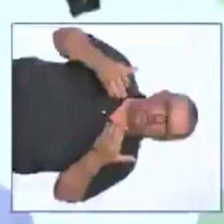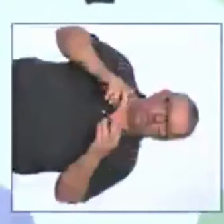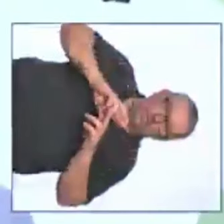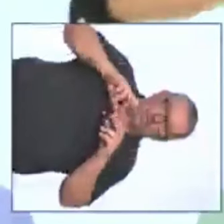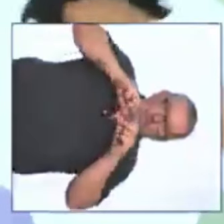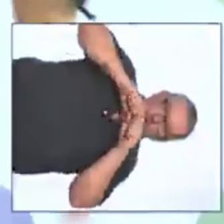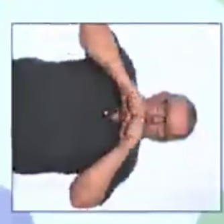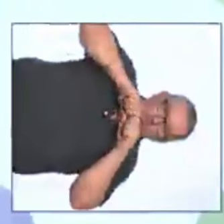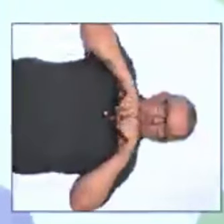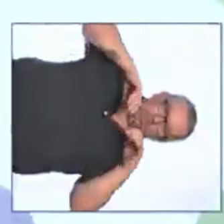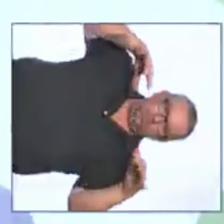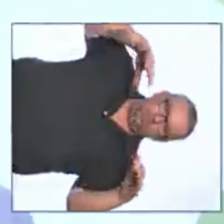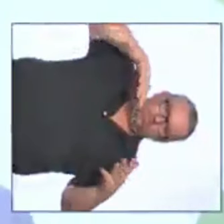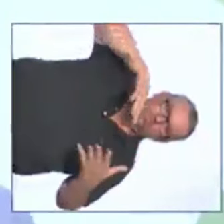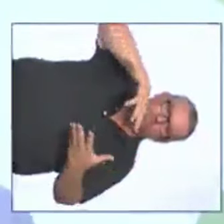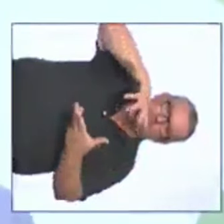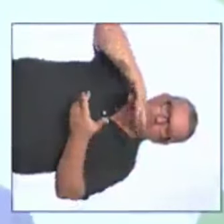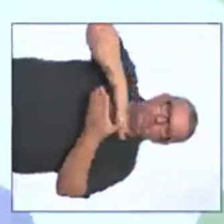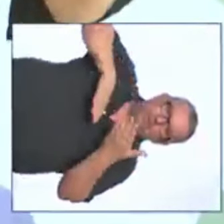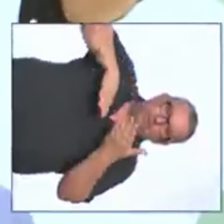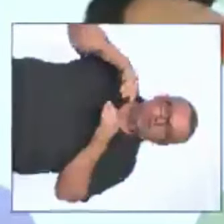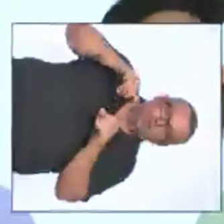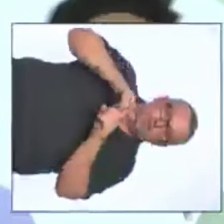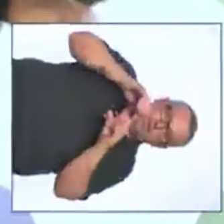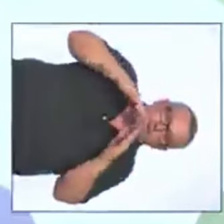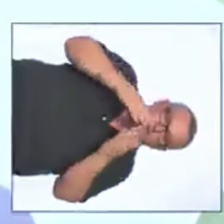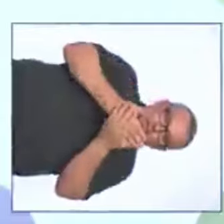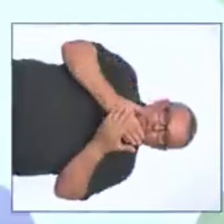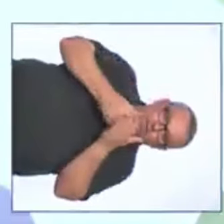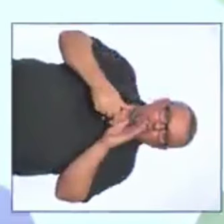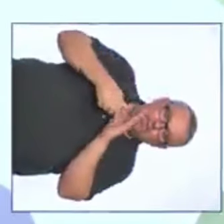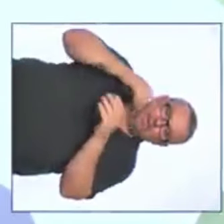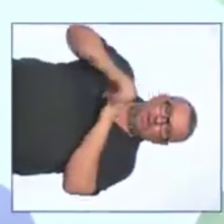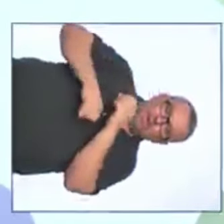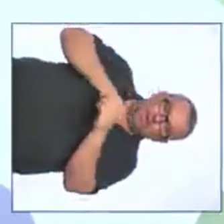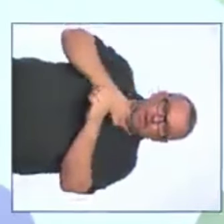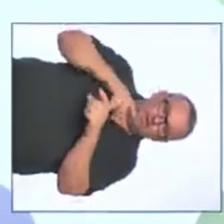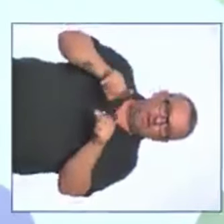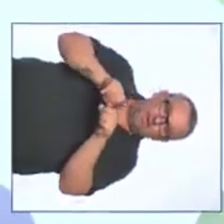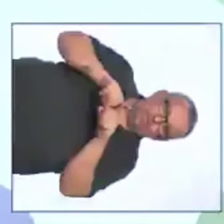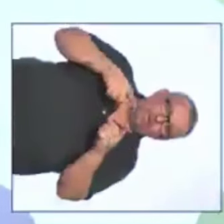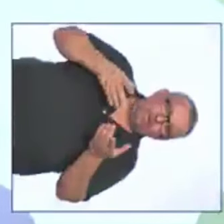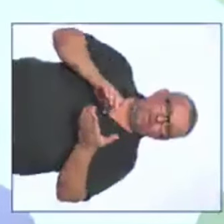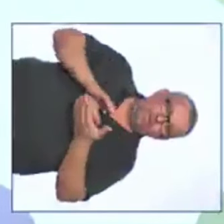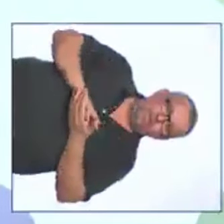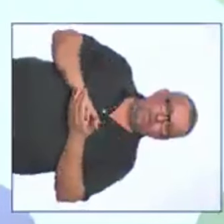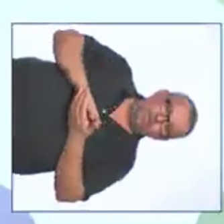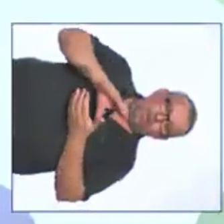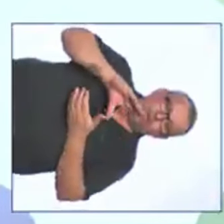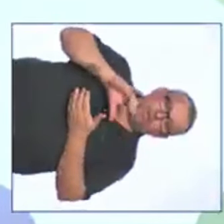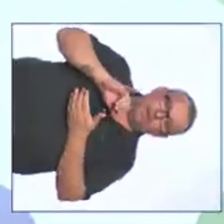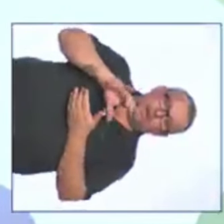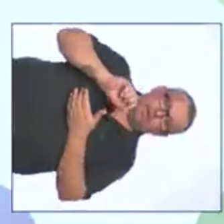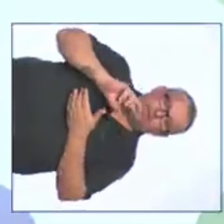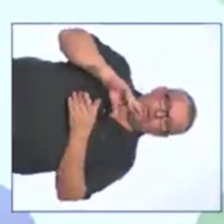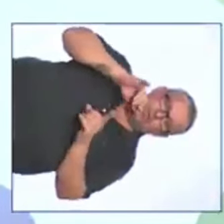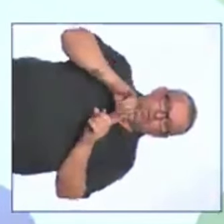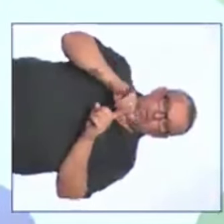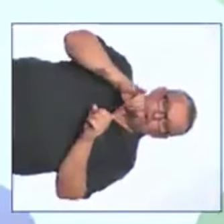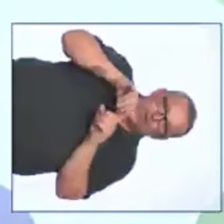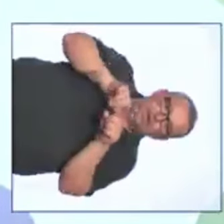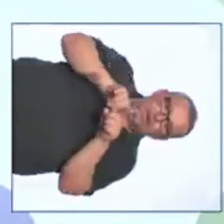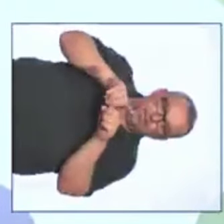já se estende pra muitos lugares você sofre bullying na escola isso pode aparecer na internet gerando cyberbullying então a gente tem que entender que a sociedade